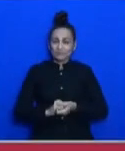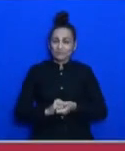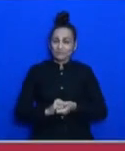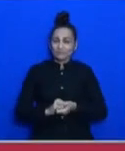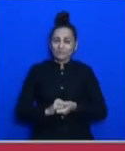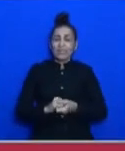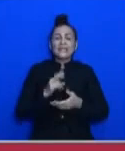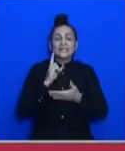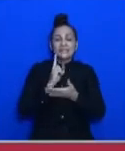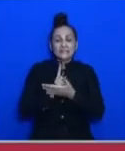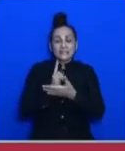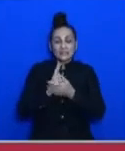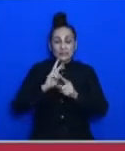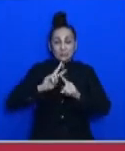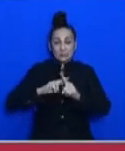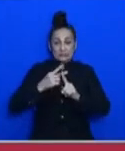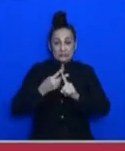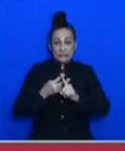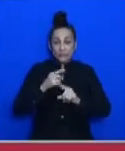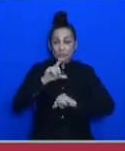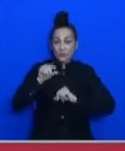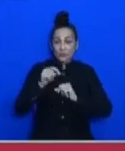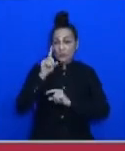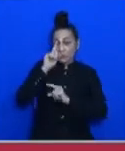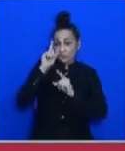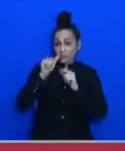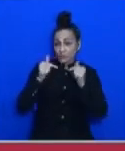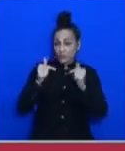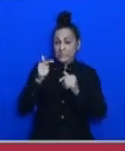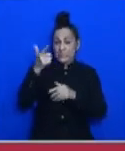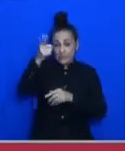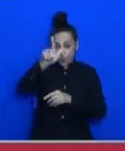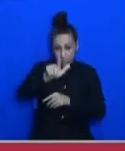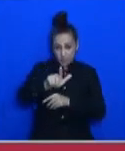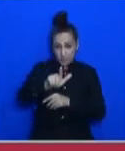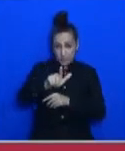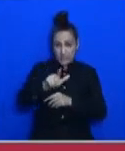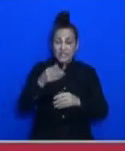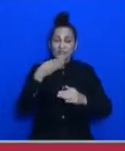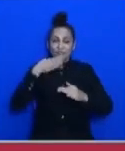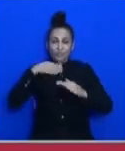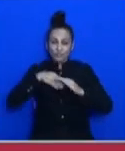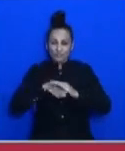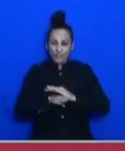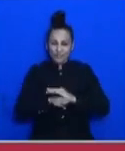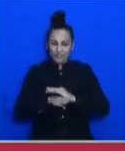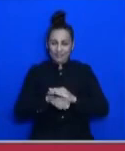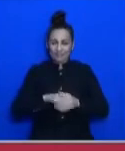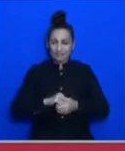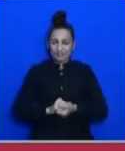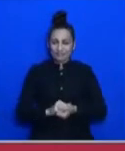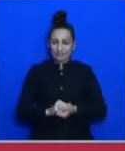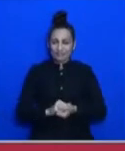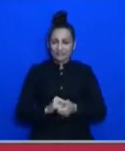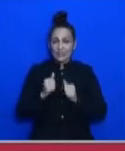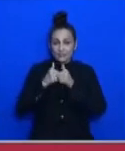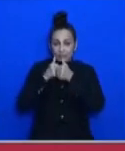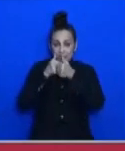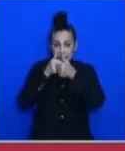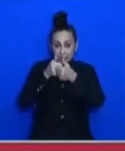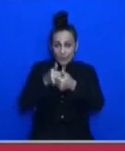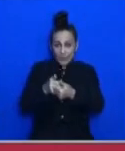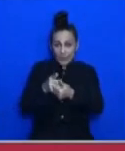Na sequência da dupla cena, realizaremos o sorteio do Dia de Sorte e, em seguida, da Time Mania. Vamos